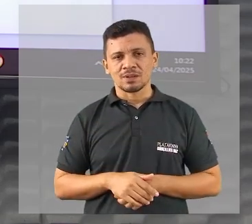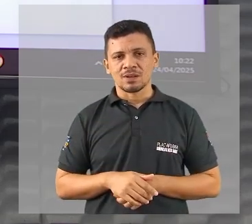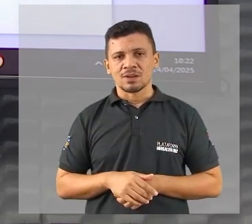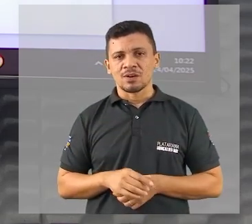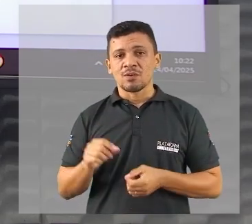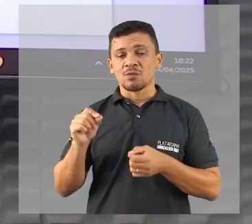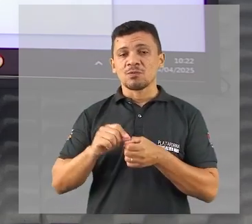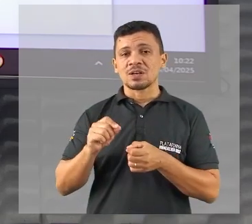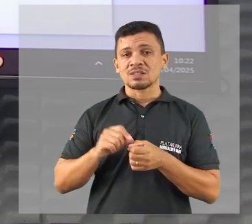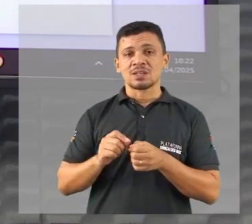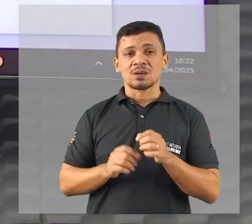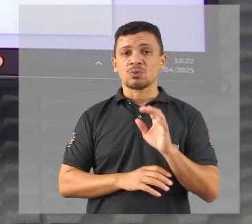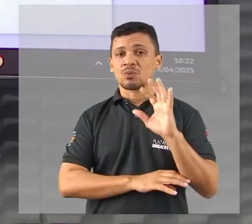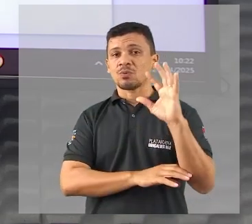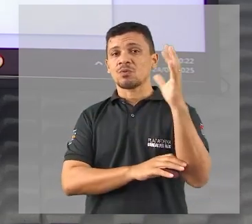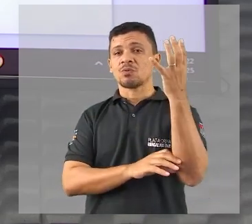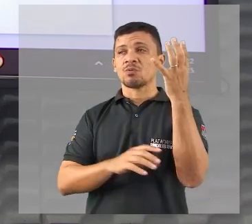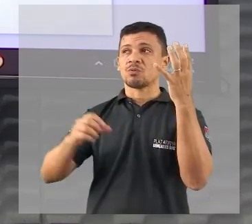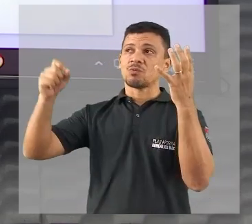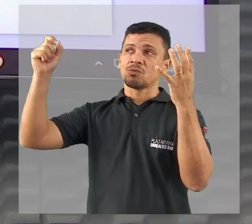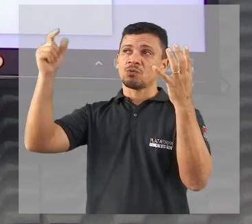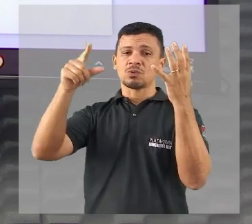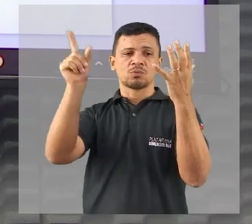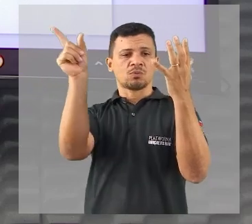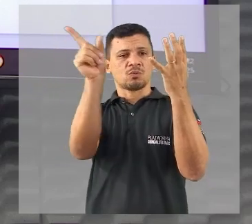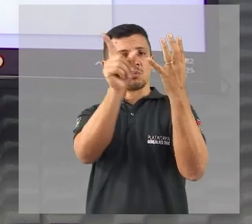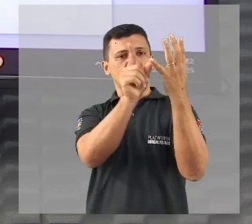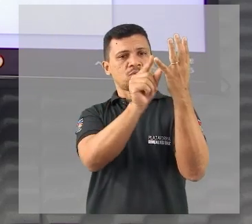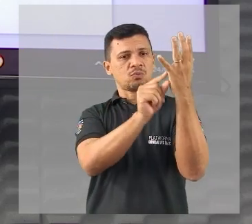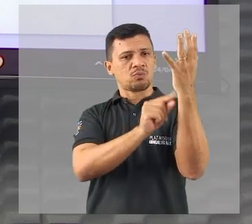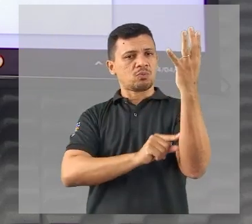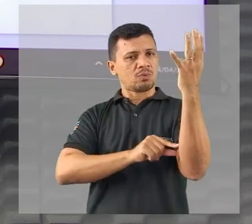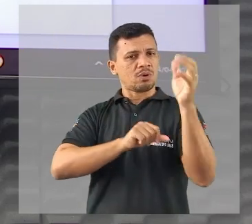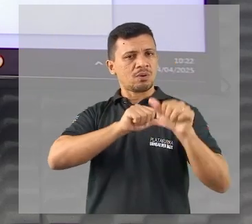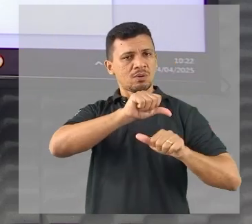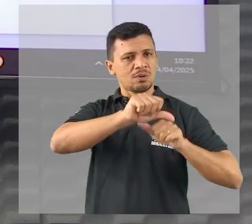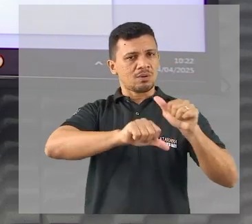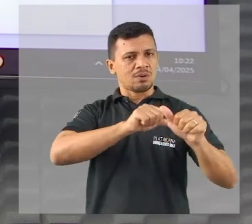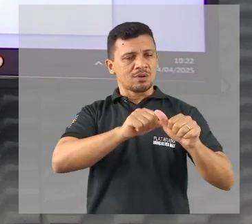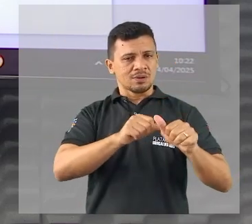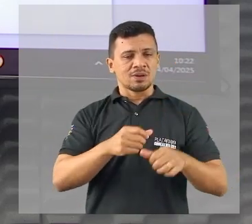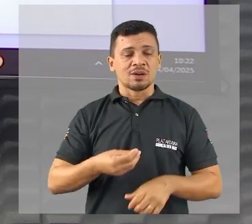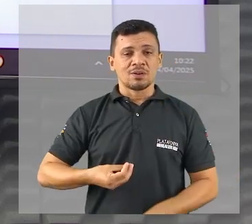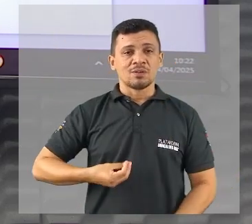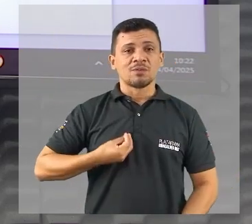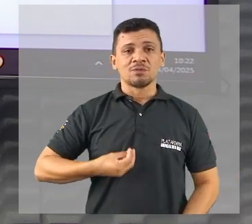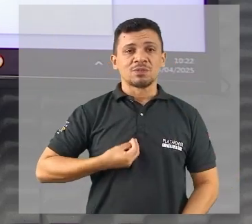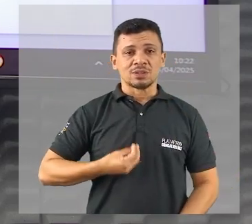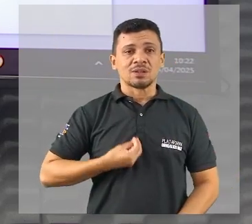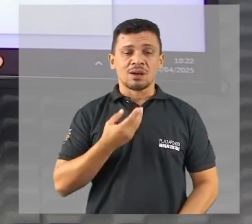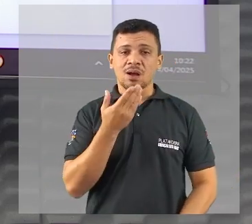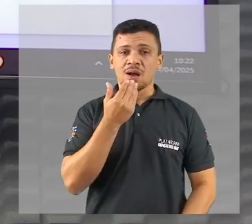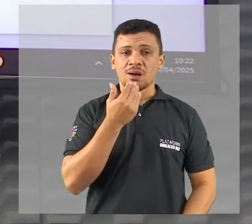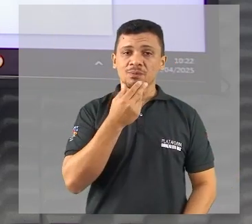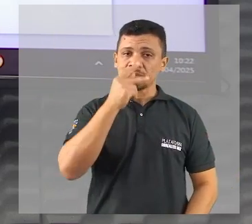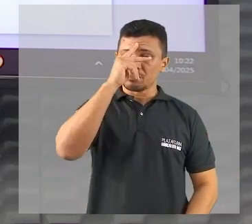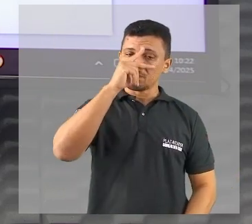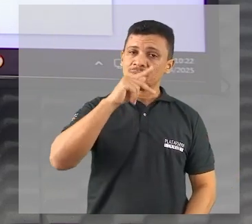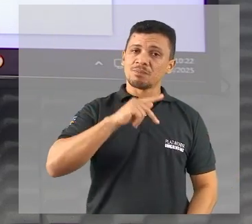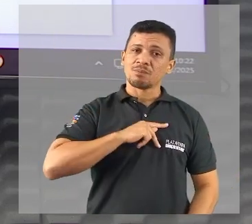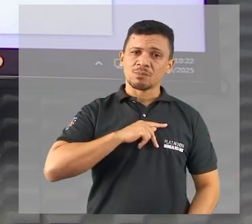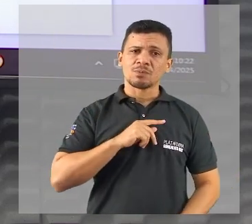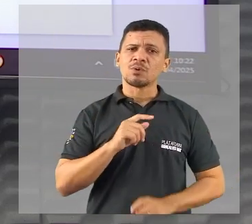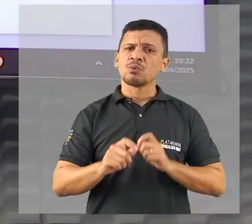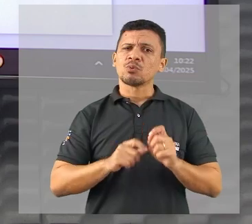a fotossíntese. Lembrando que as plantas são seres vivos, pessoal, que são autótrofos, né? O que são seres